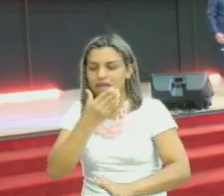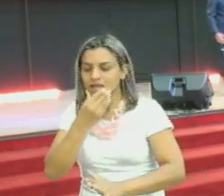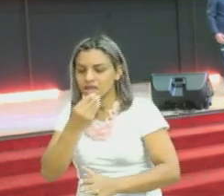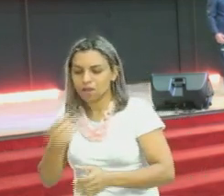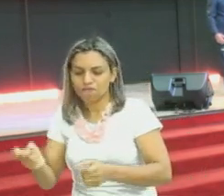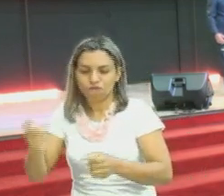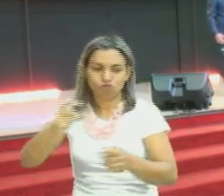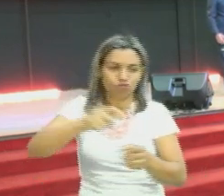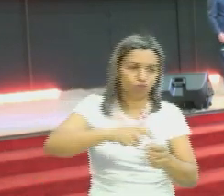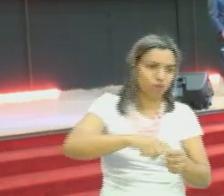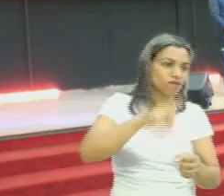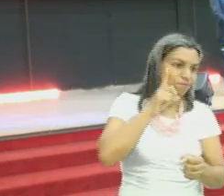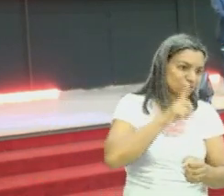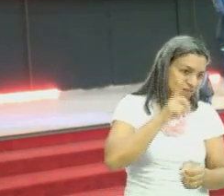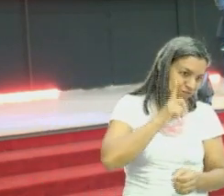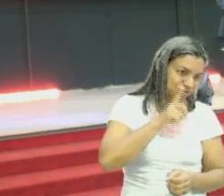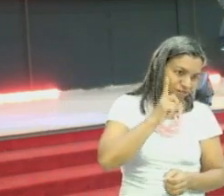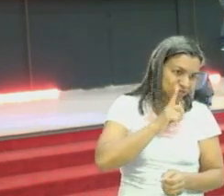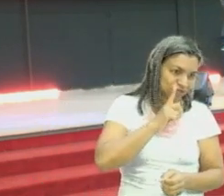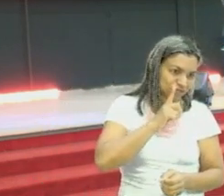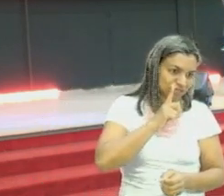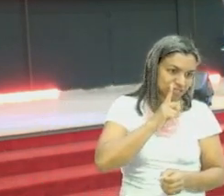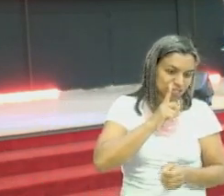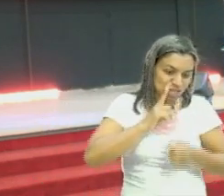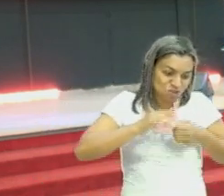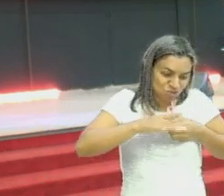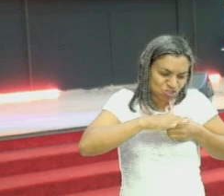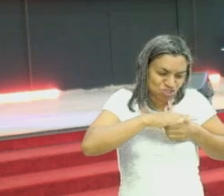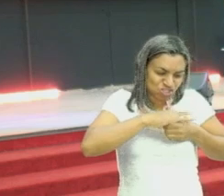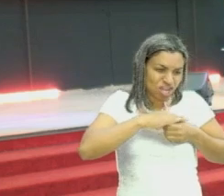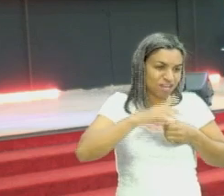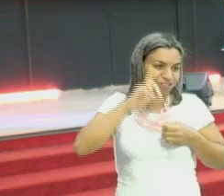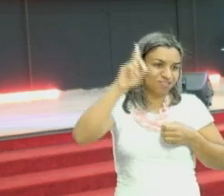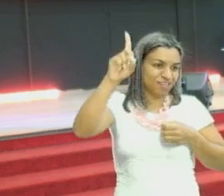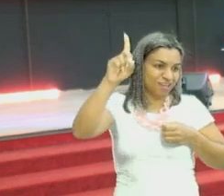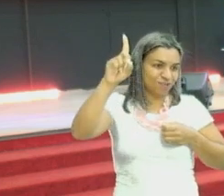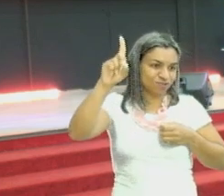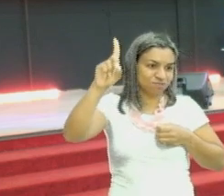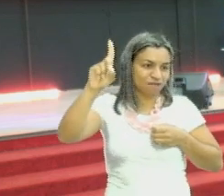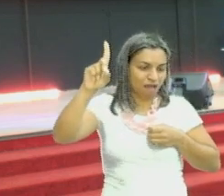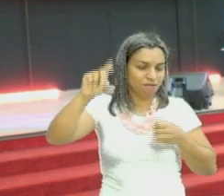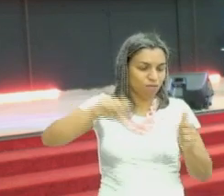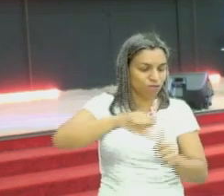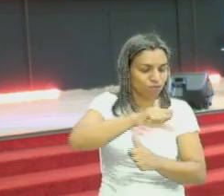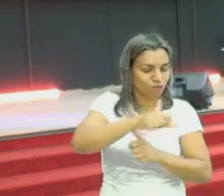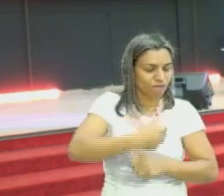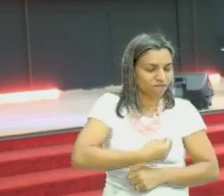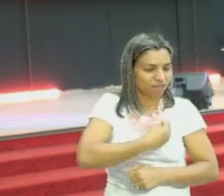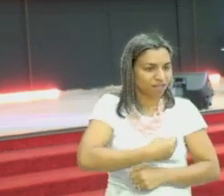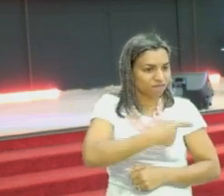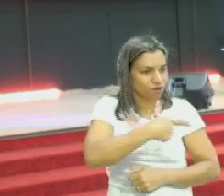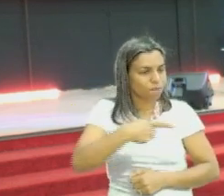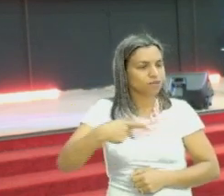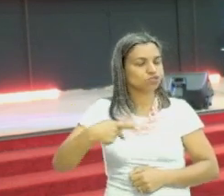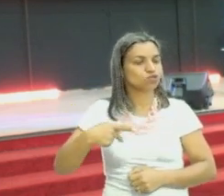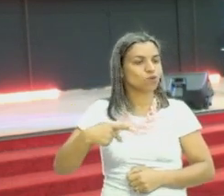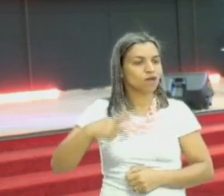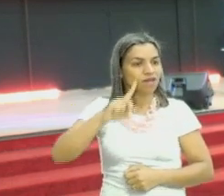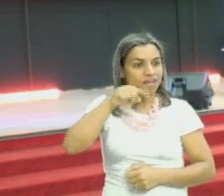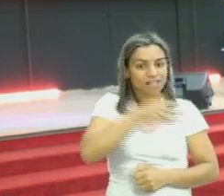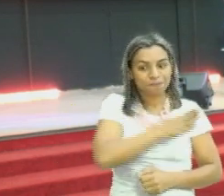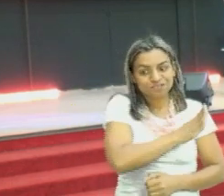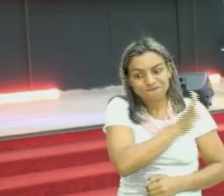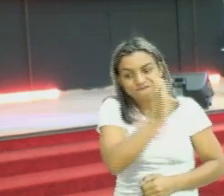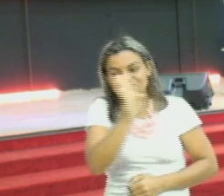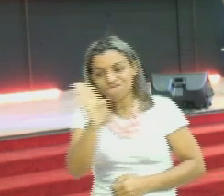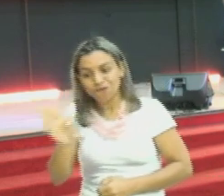Estados Unidos. Movido por Deus, ele se tornou um pastor e resolveu voltar ao